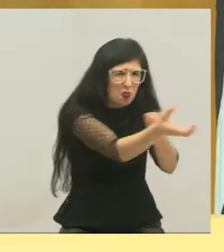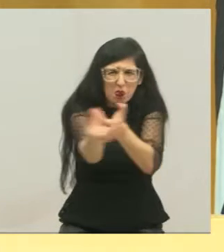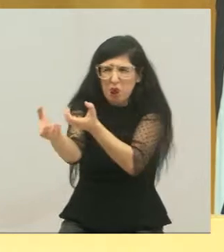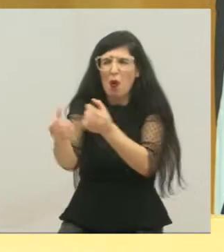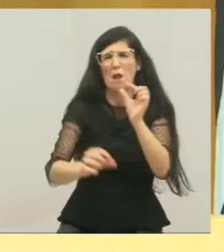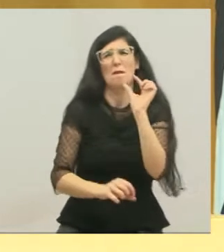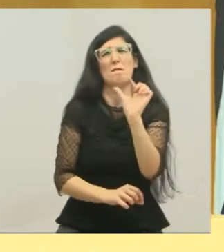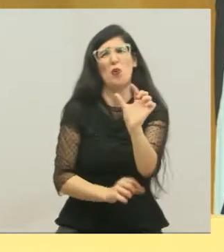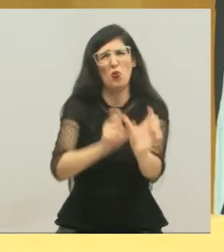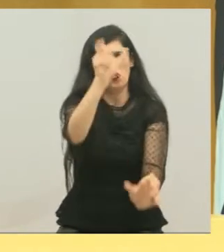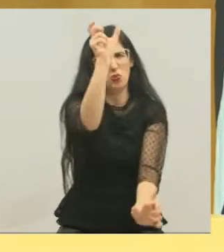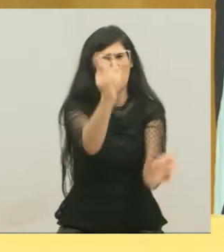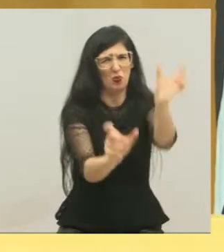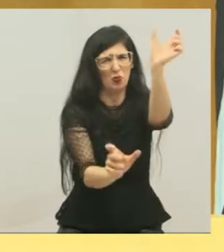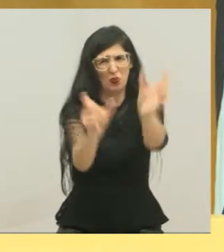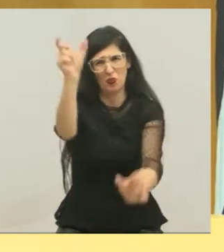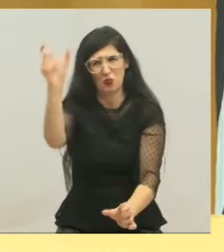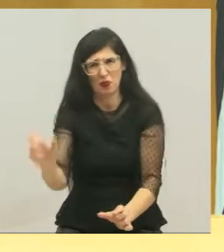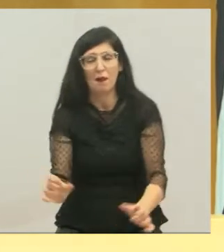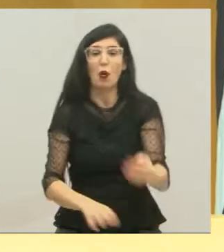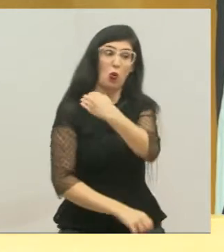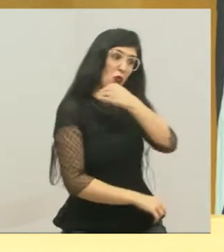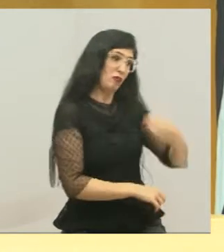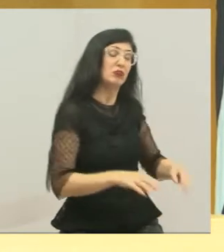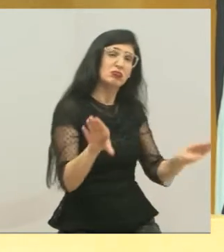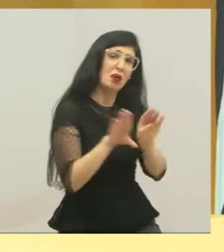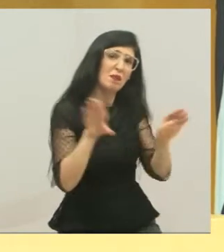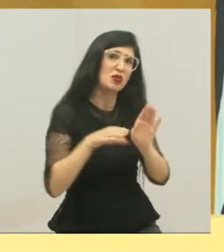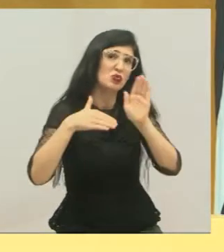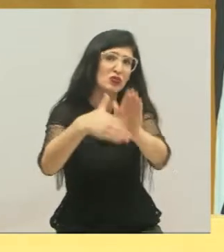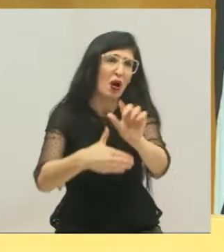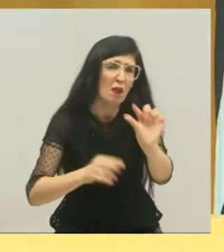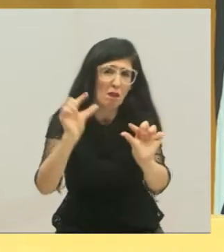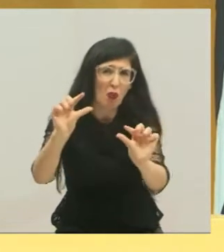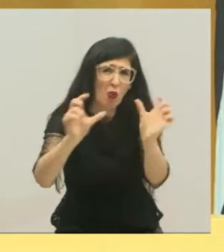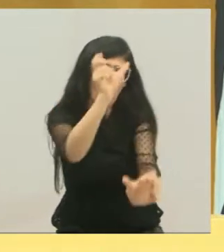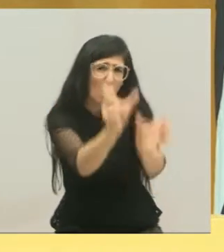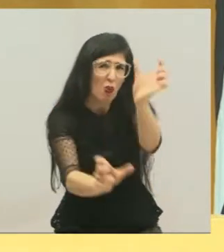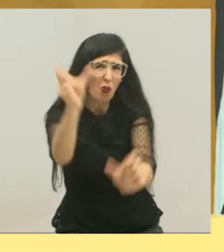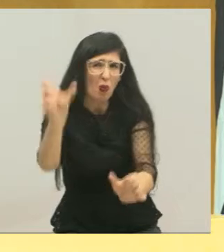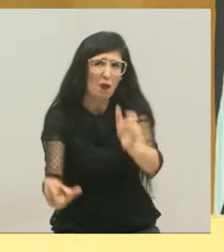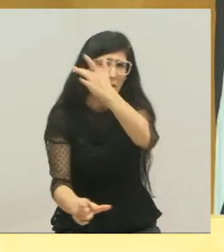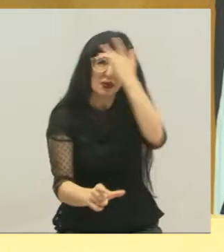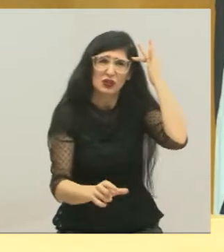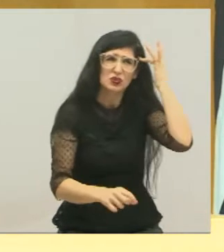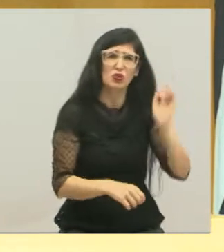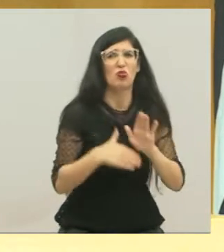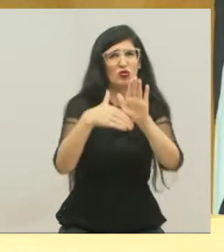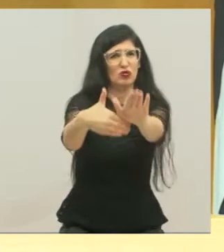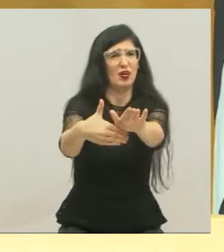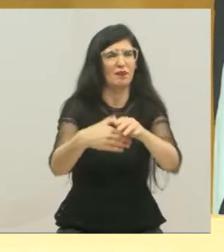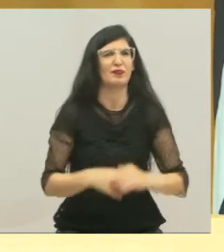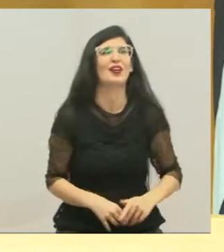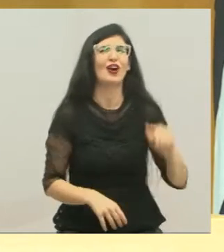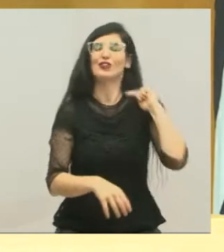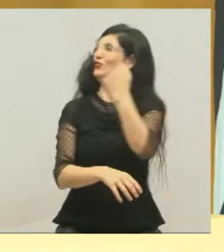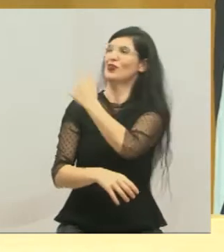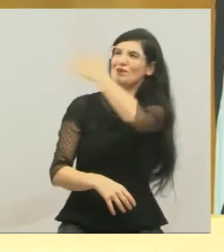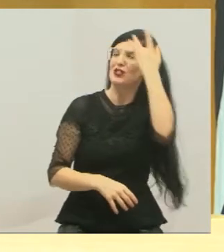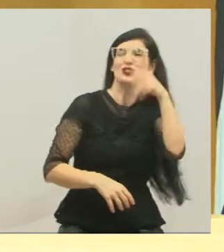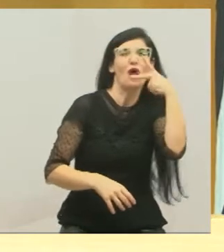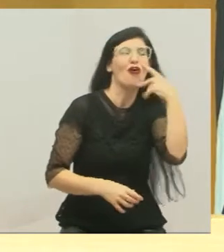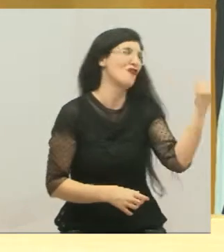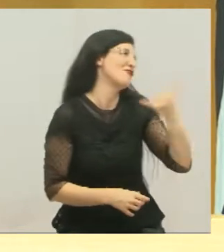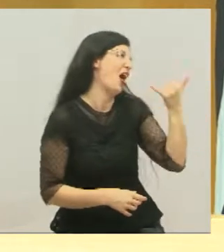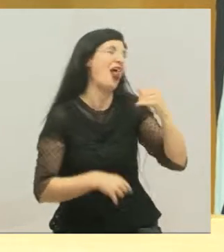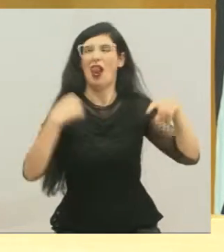e o Brasil Infelizmente são pouquíssimas pessoas que se dedicam a isso por isso nós somos considerados loucos né protetor de animais